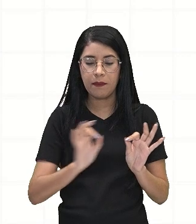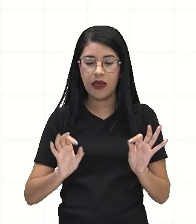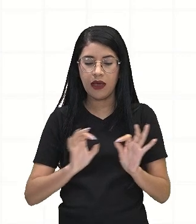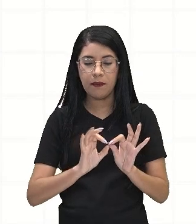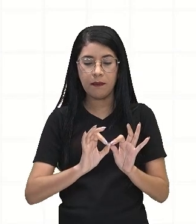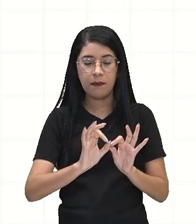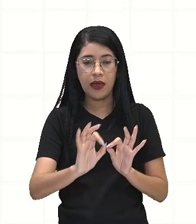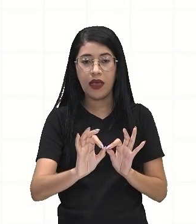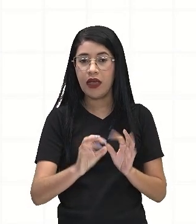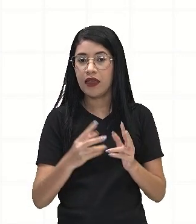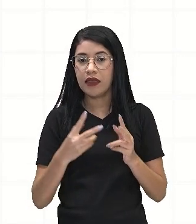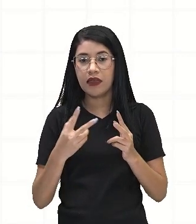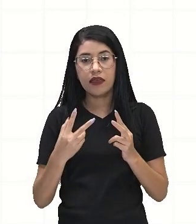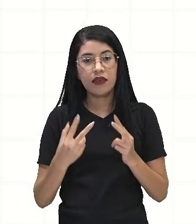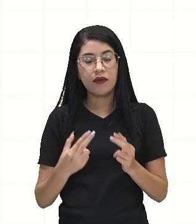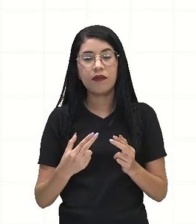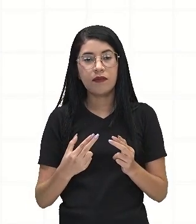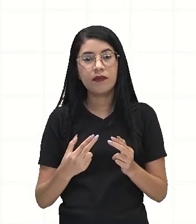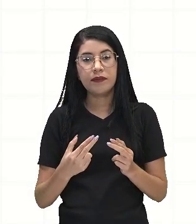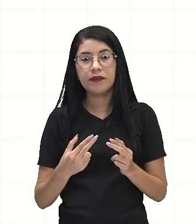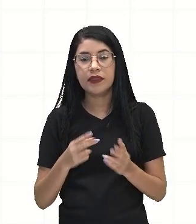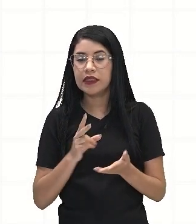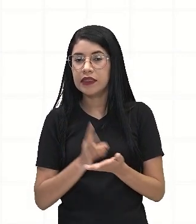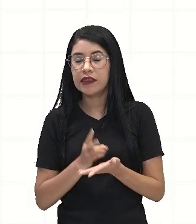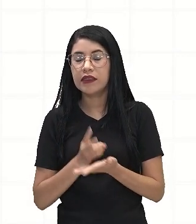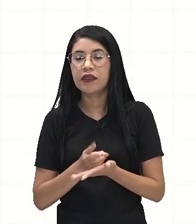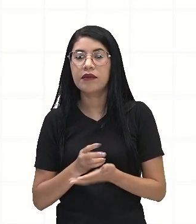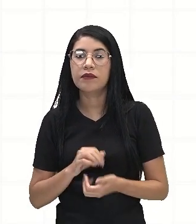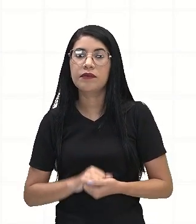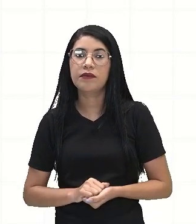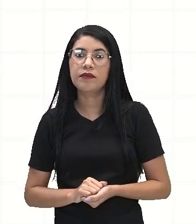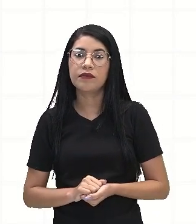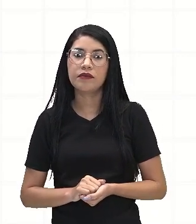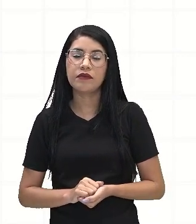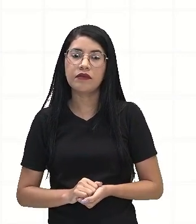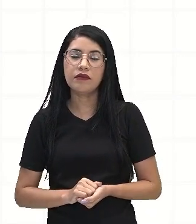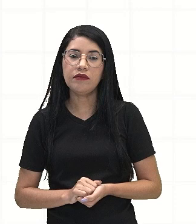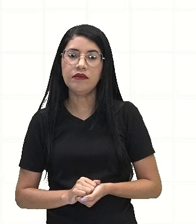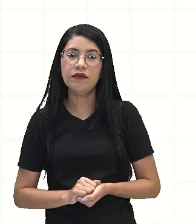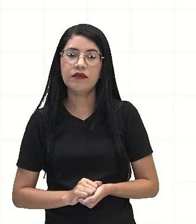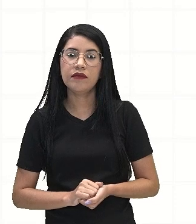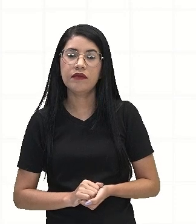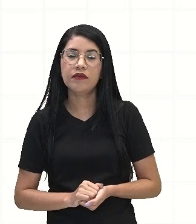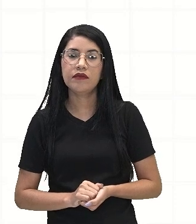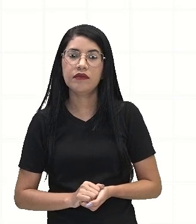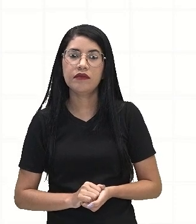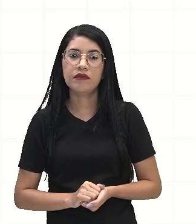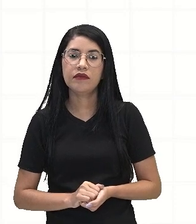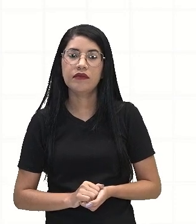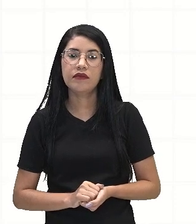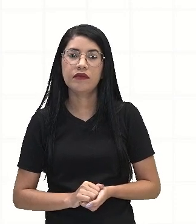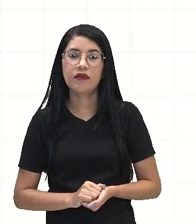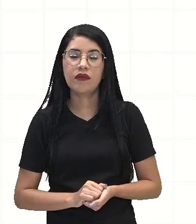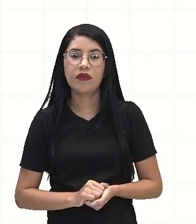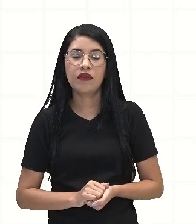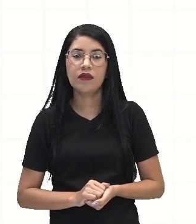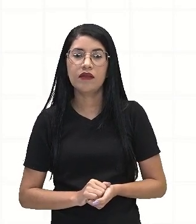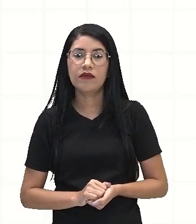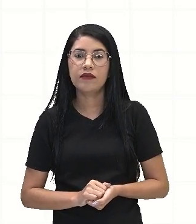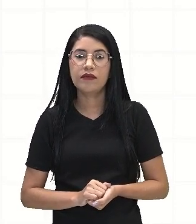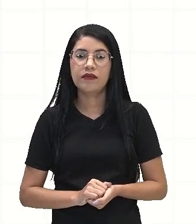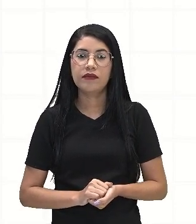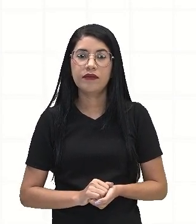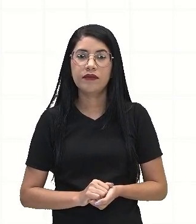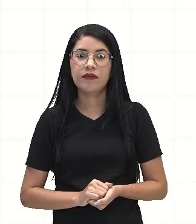vão ser as mesmas. Então, vai ser a medida vezes a mesma medida, vezes a mesma medida, e aí eu